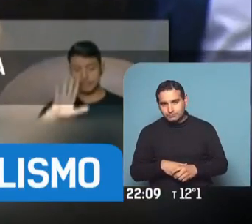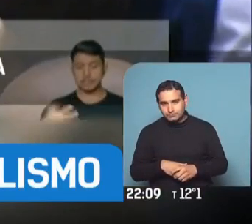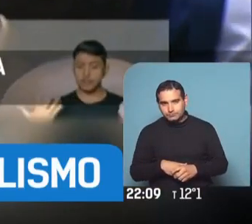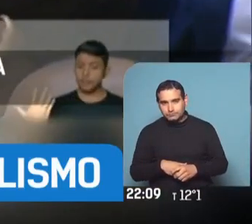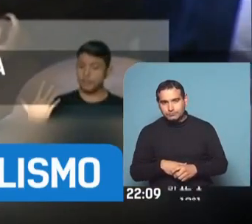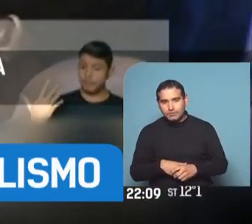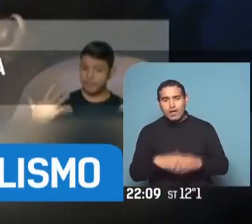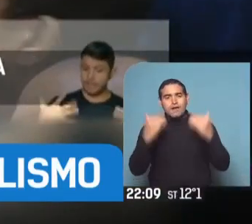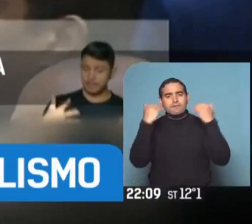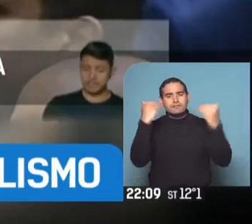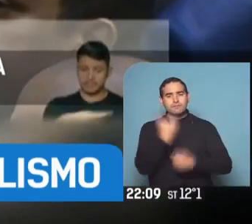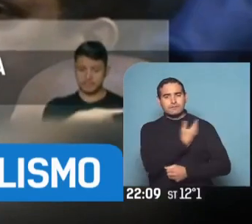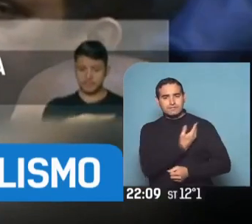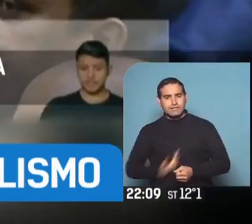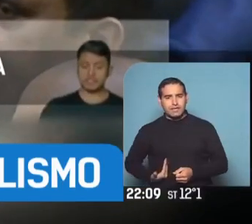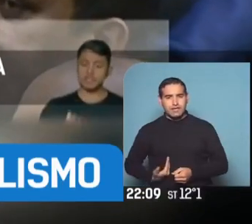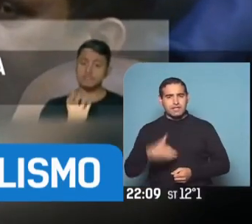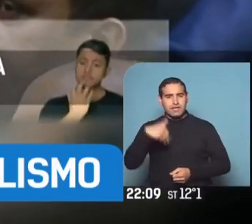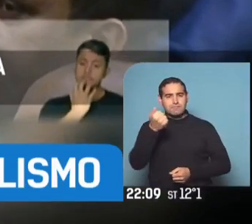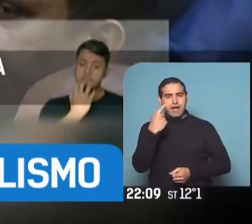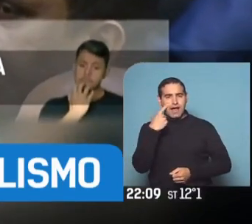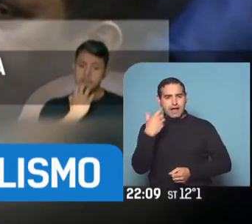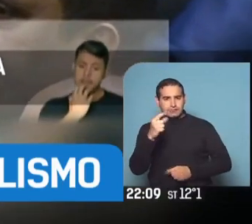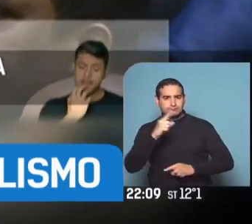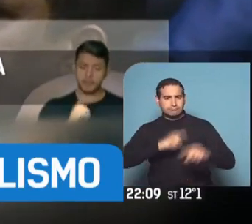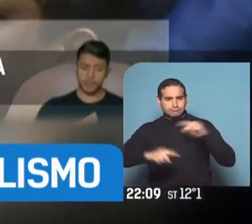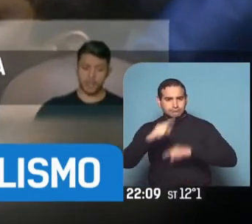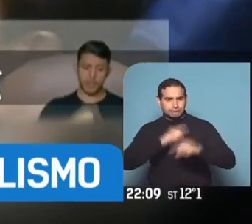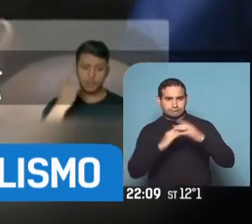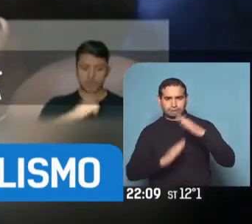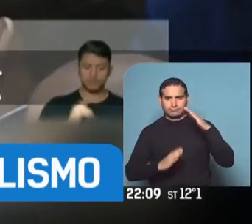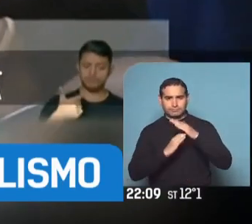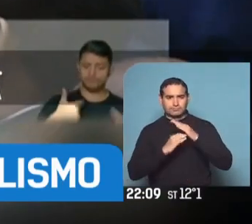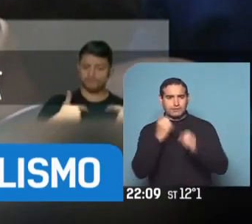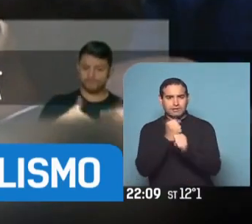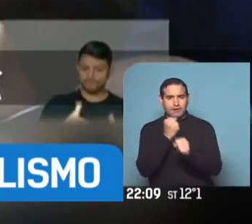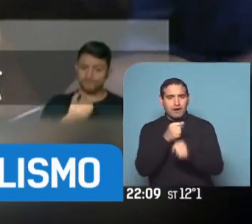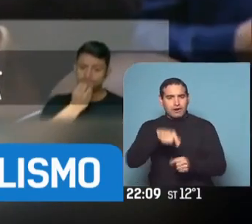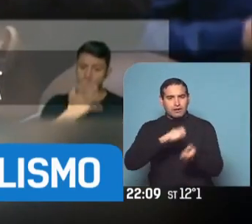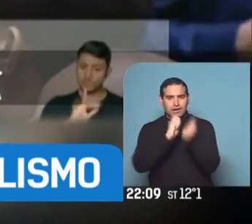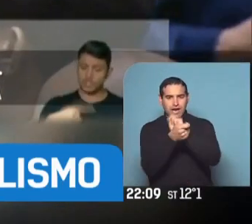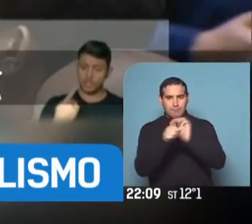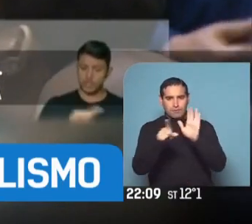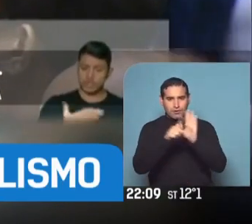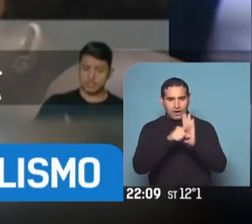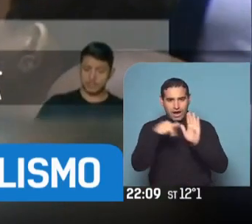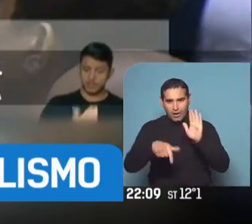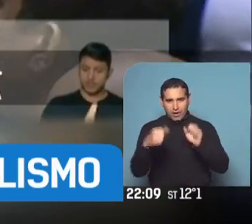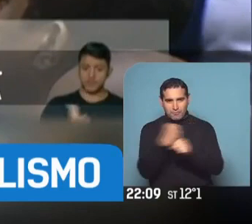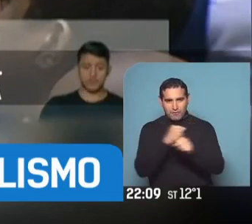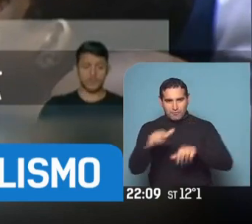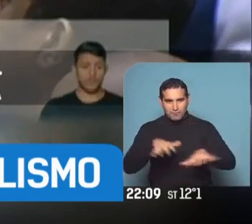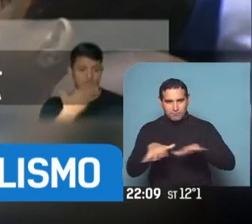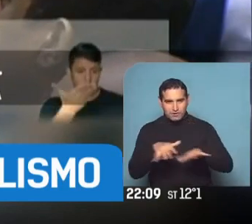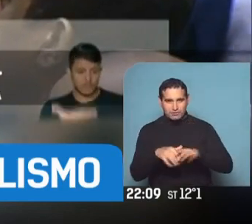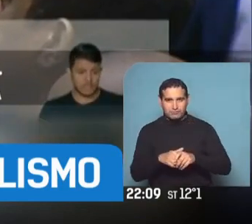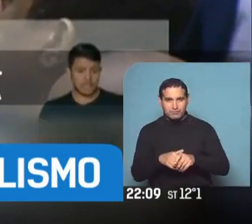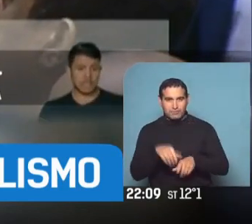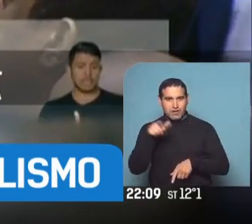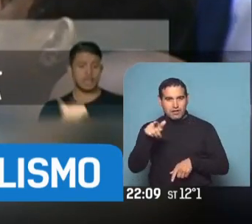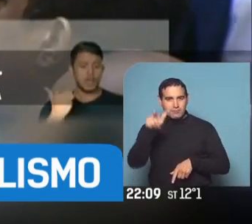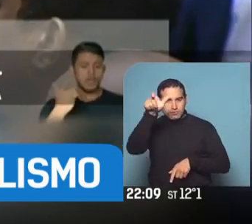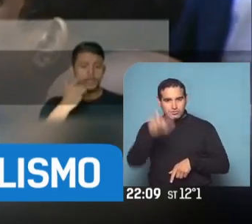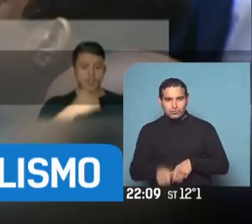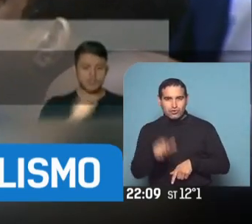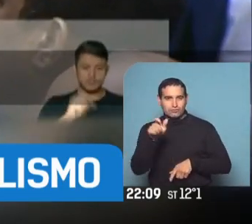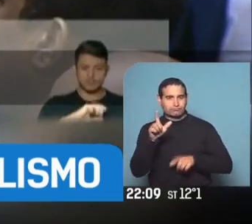Parabéns, presidente Rodrigo Maia, pela condução dos trabalhos dessa reforma que nós estamos aprovando nesse momento. O senhor coloca o